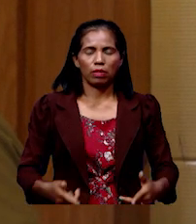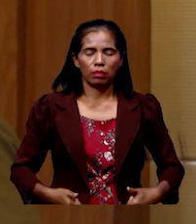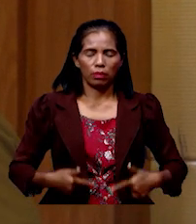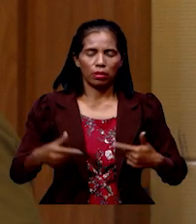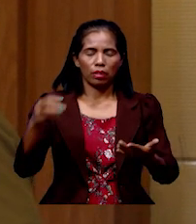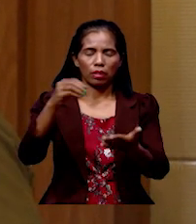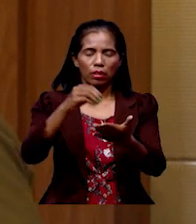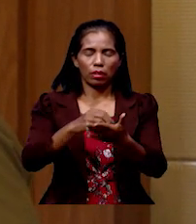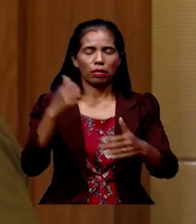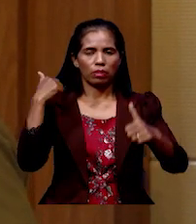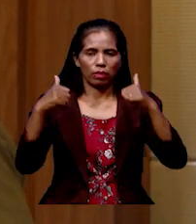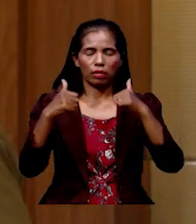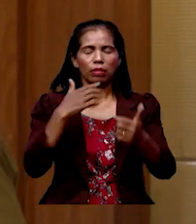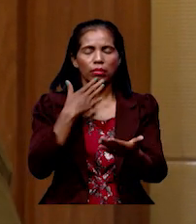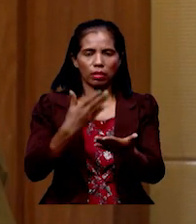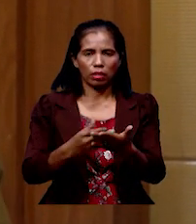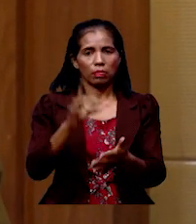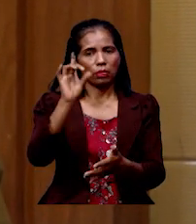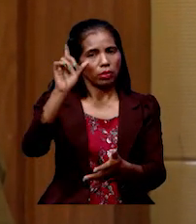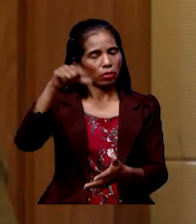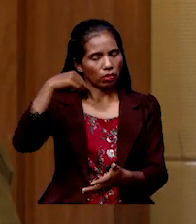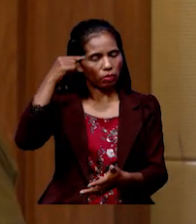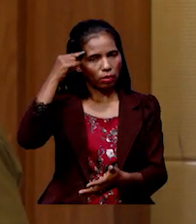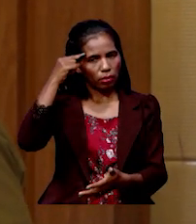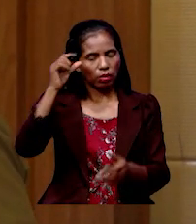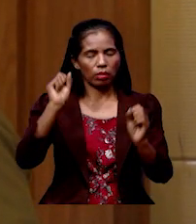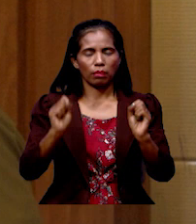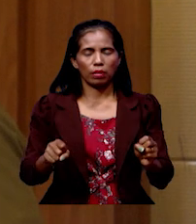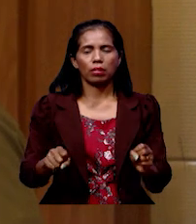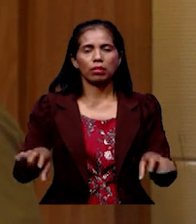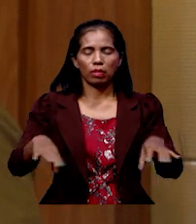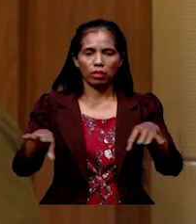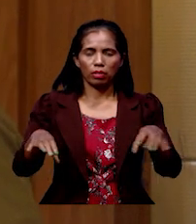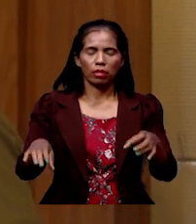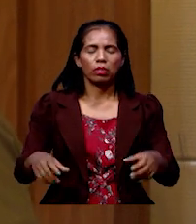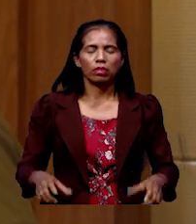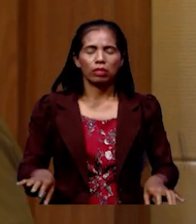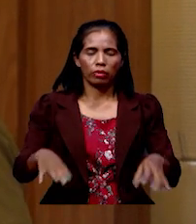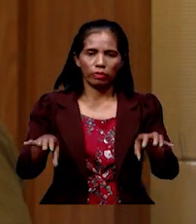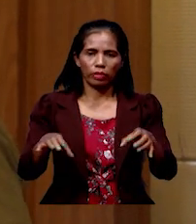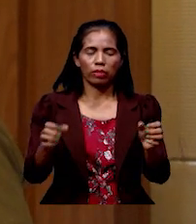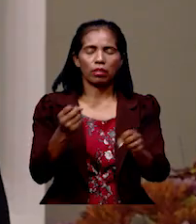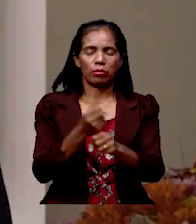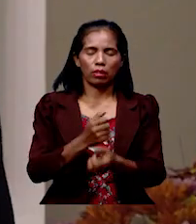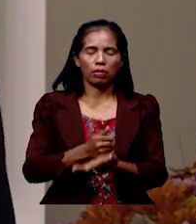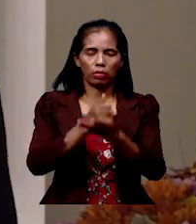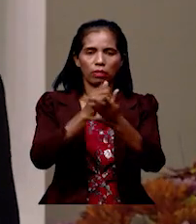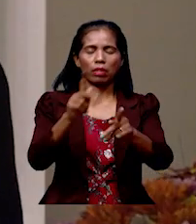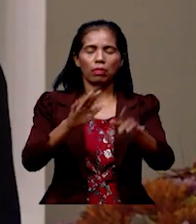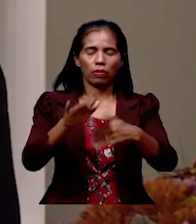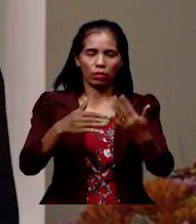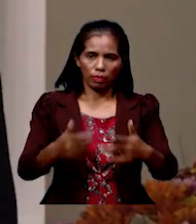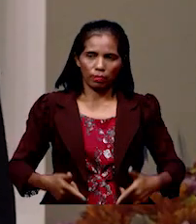criatividade e rigor para ajudar o oitavo governo na luta pela melhoria da vida das comunidades em todo o país. Além